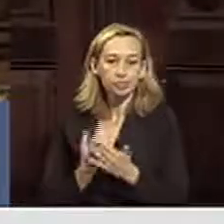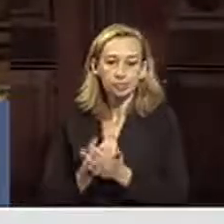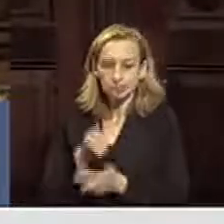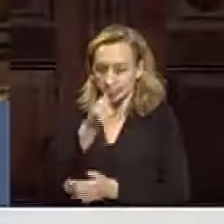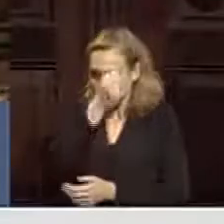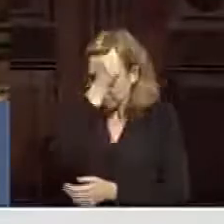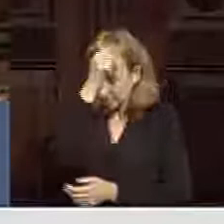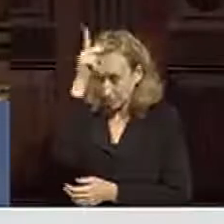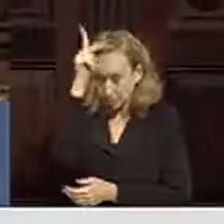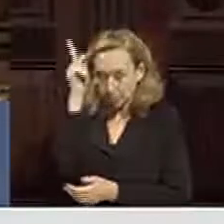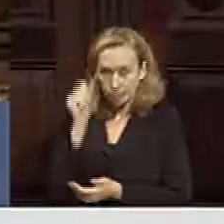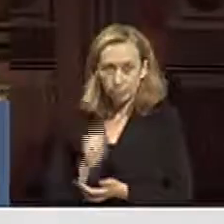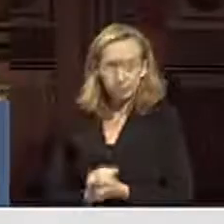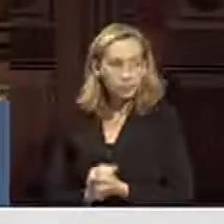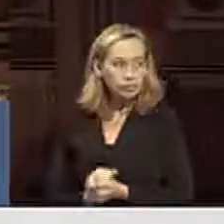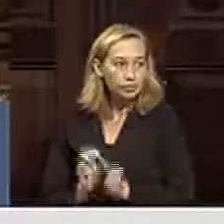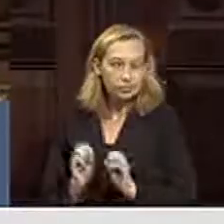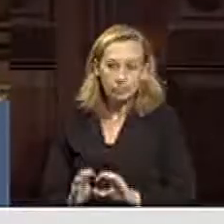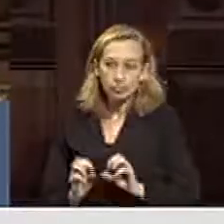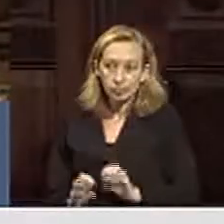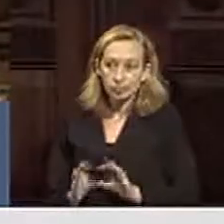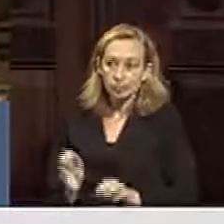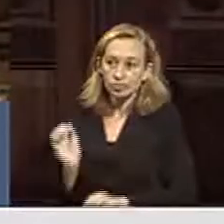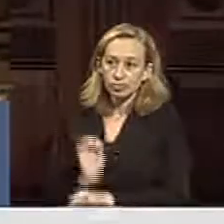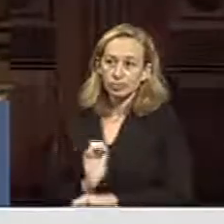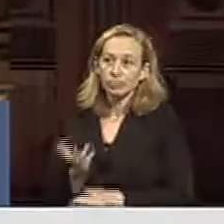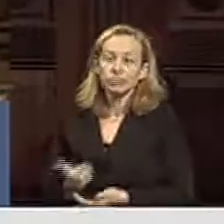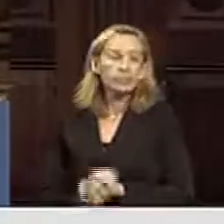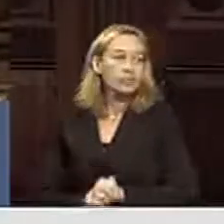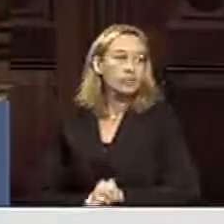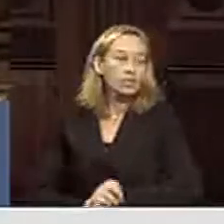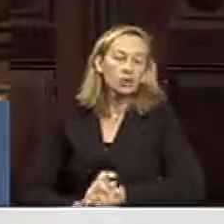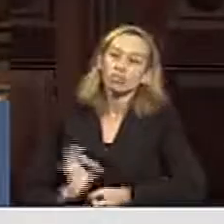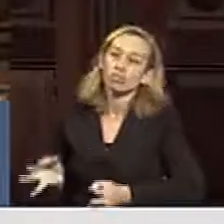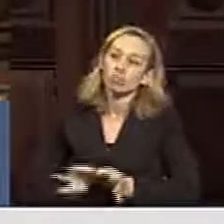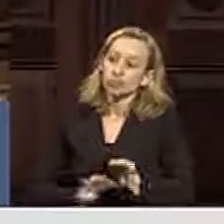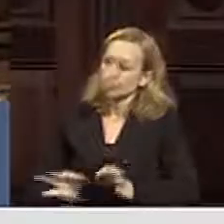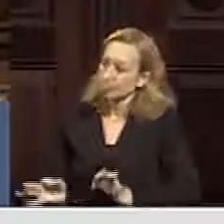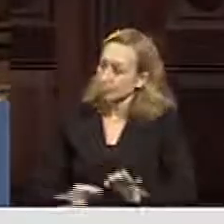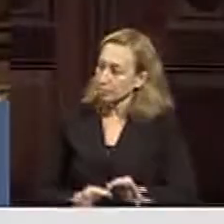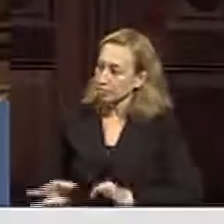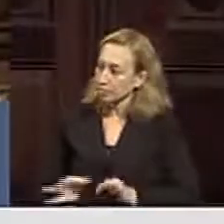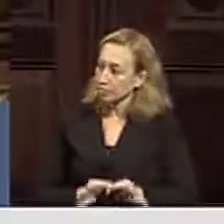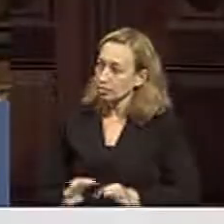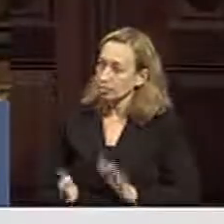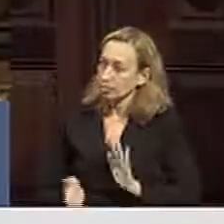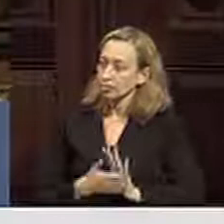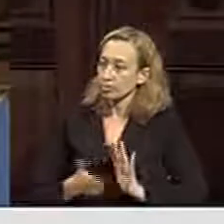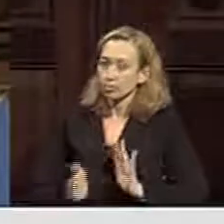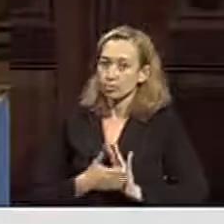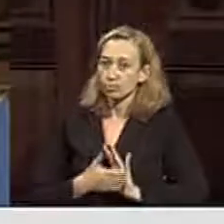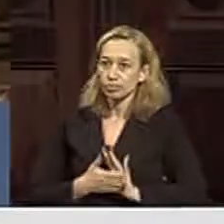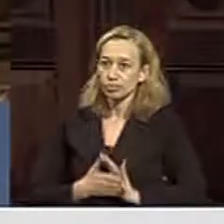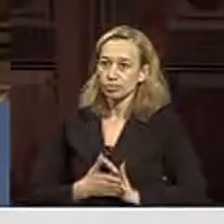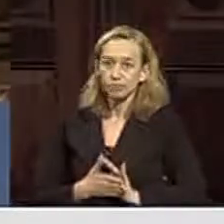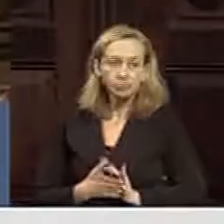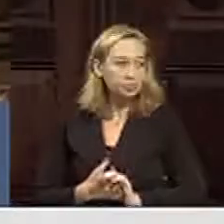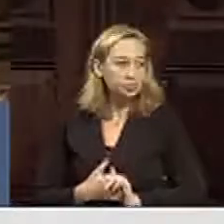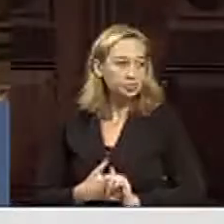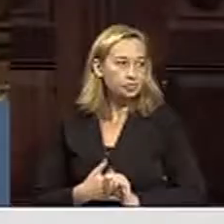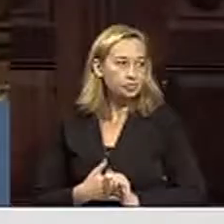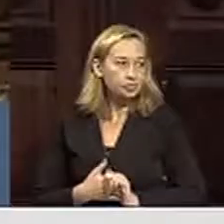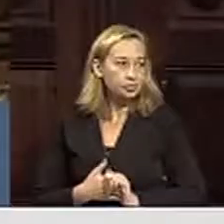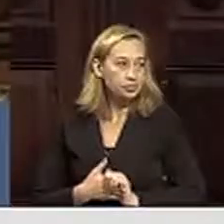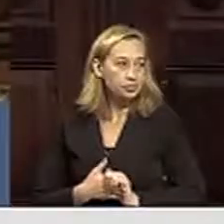Janeiro. Esse projeto é uma sugestão, uma das propostas que saíram do relatório